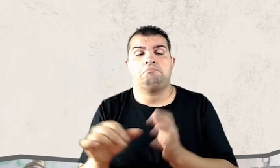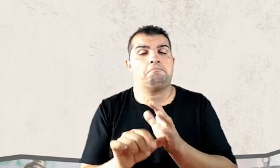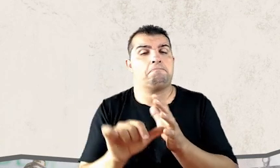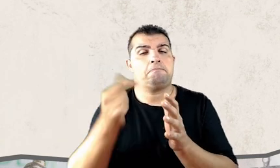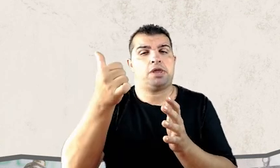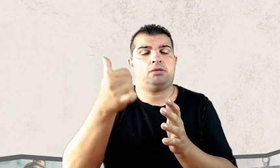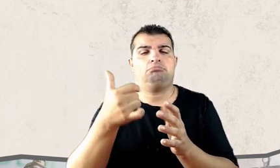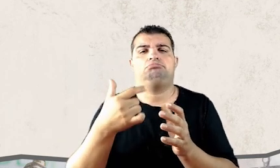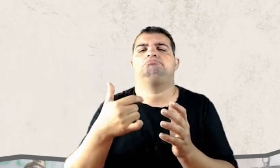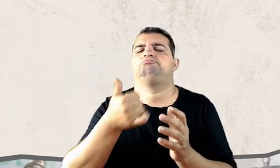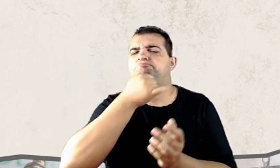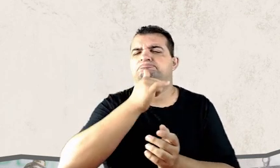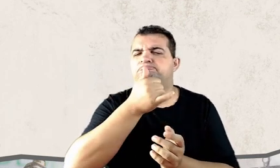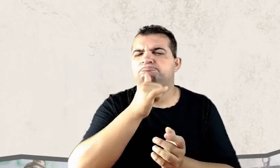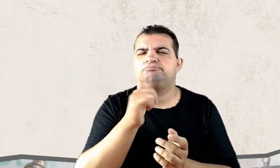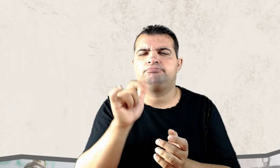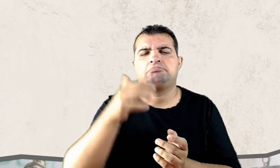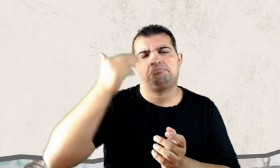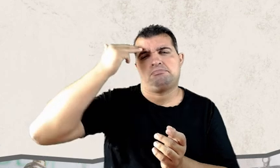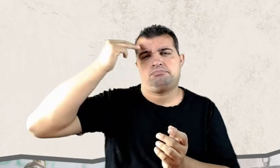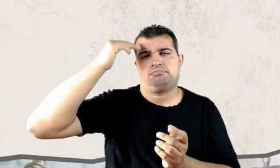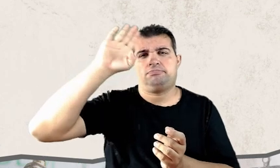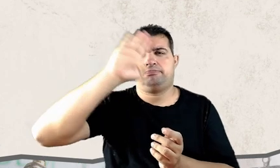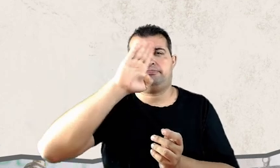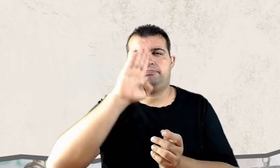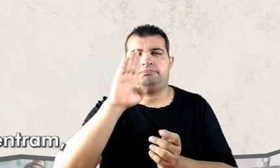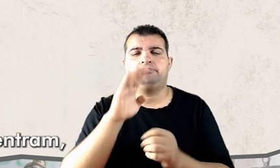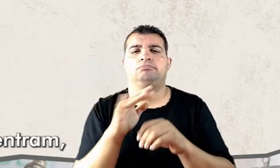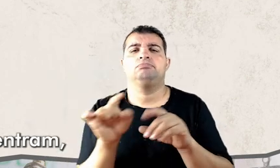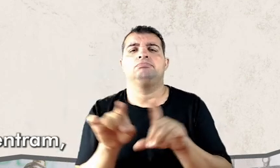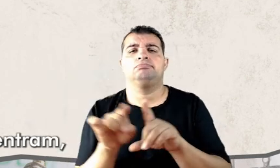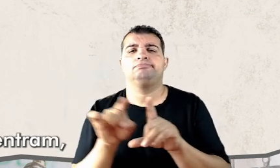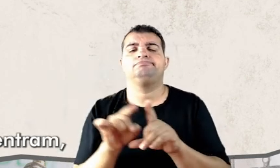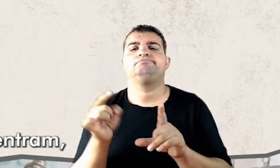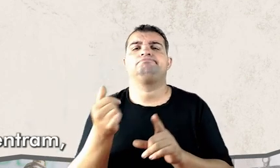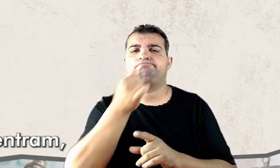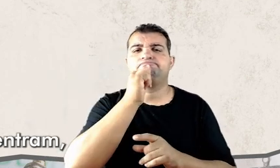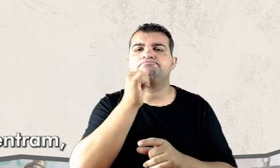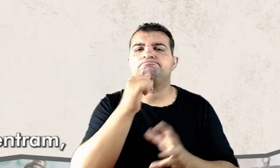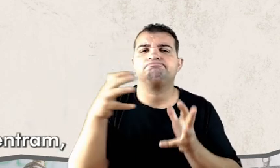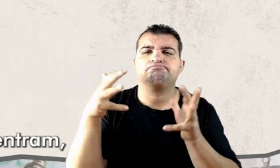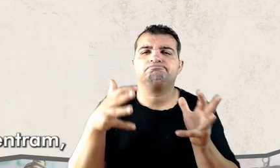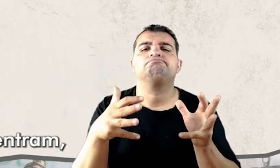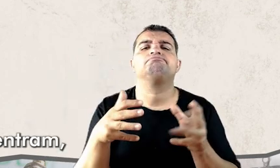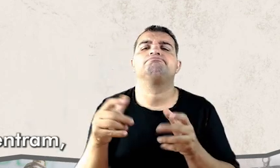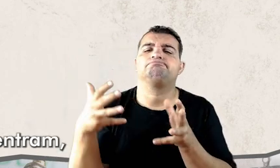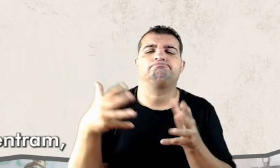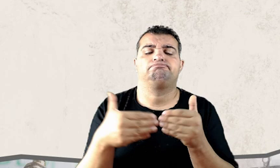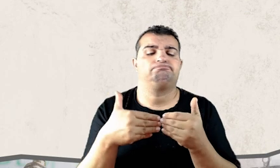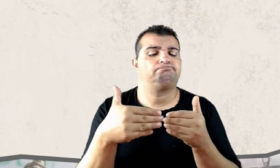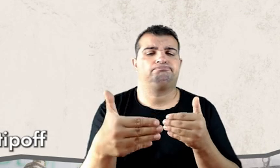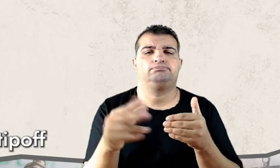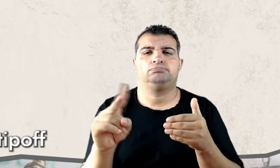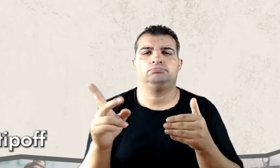primeiros testes, então chamados de testes mentais no Brasil. E quando esses testes entram, eles já